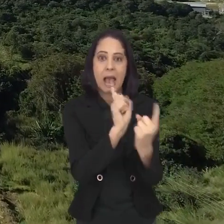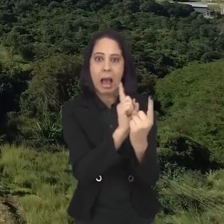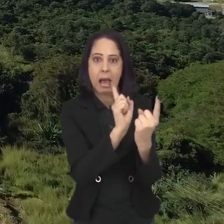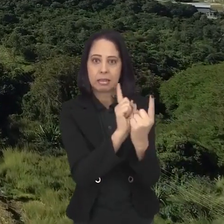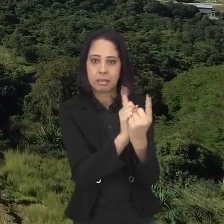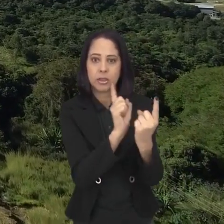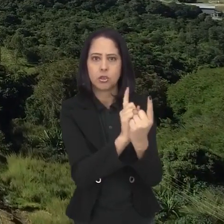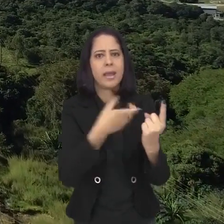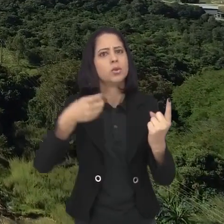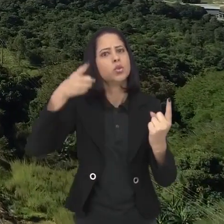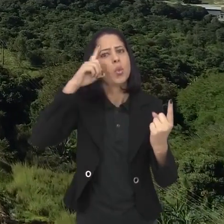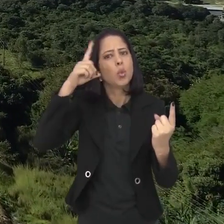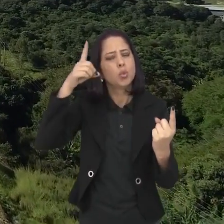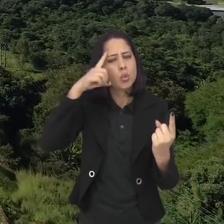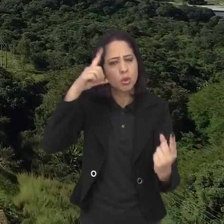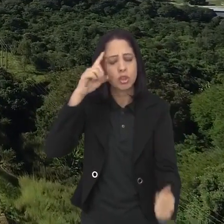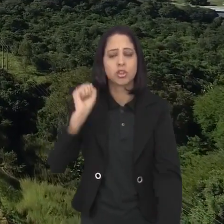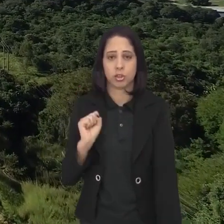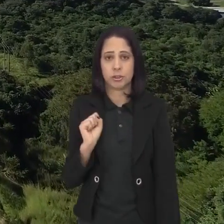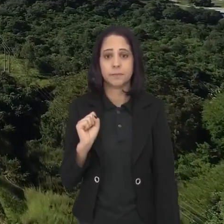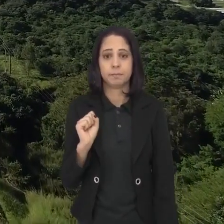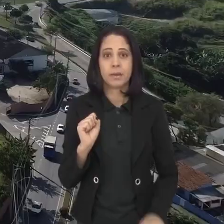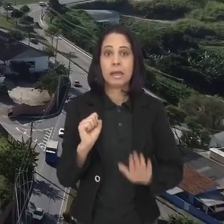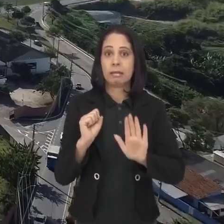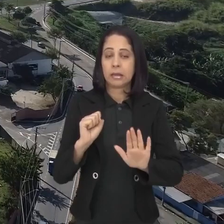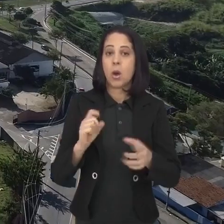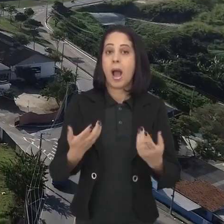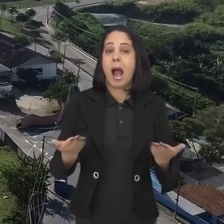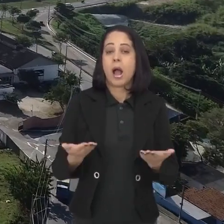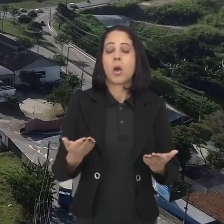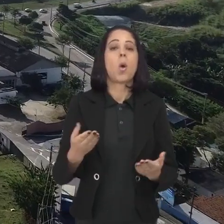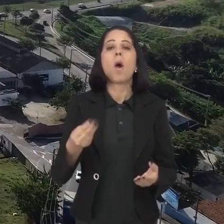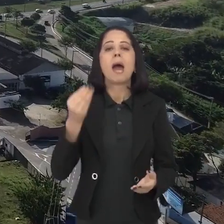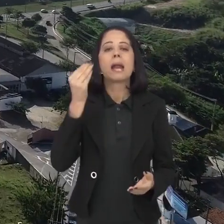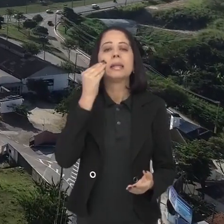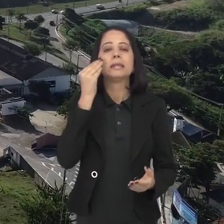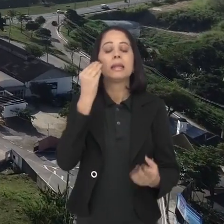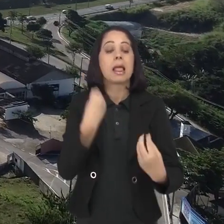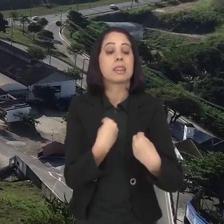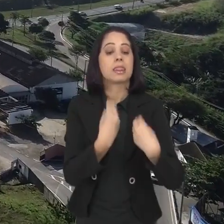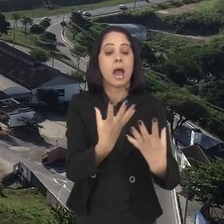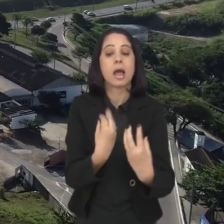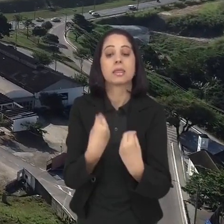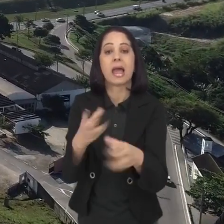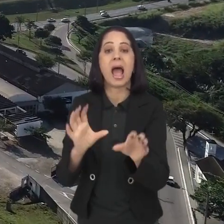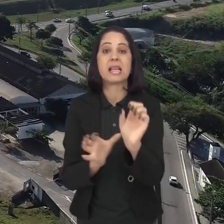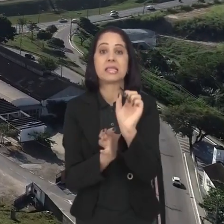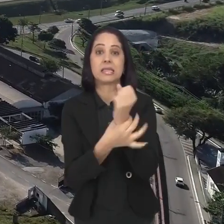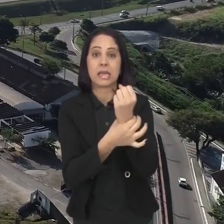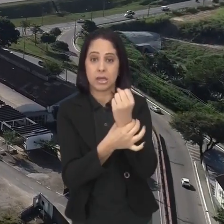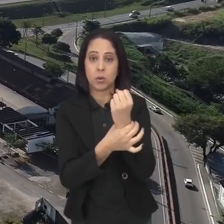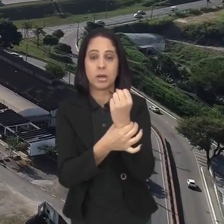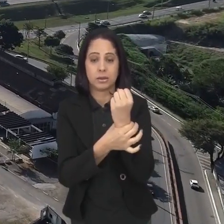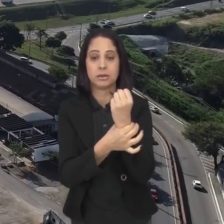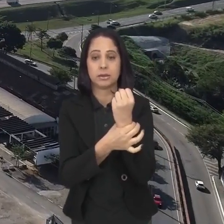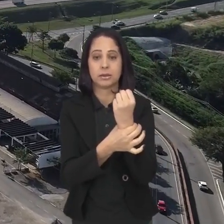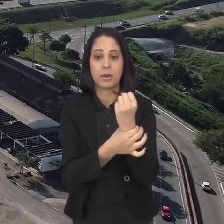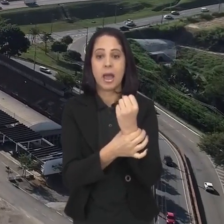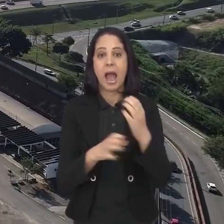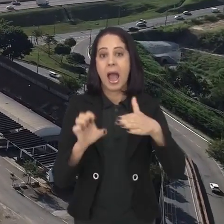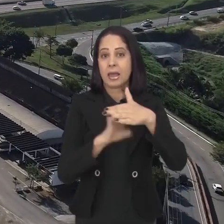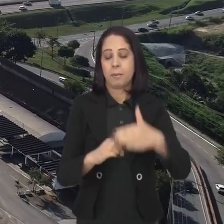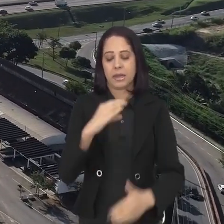atendimentos a pessoas e automóveis diariamente. Para tentar uma proteção maior aos prestadores de serviço,